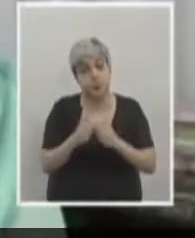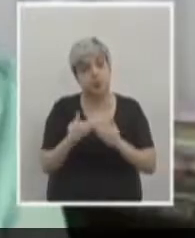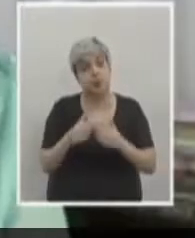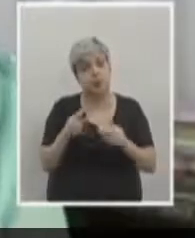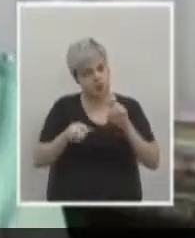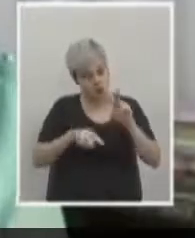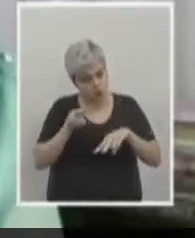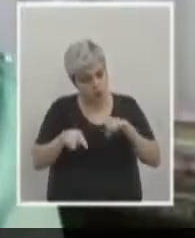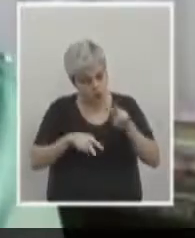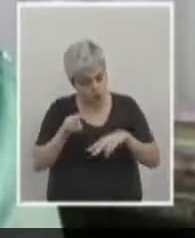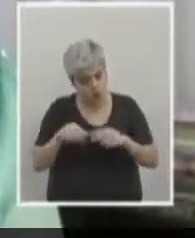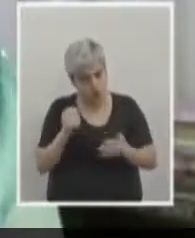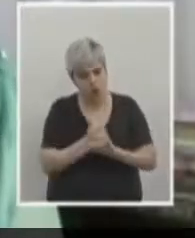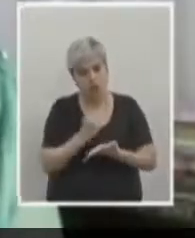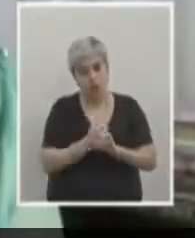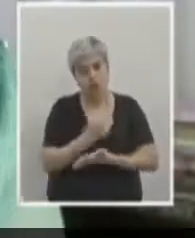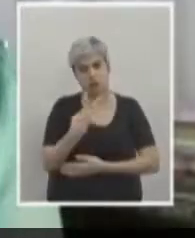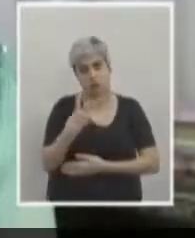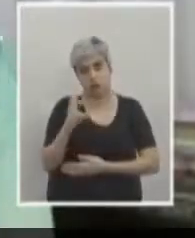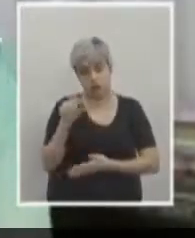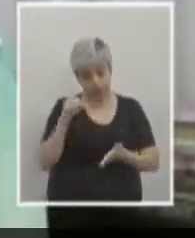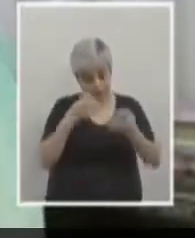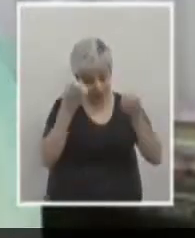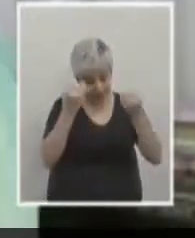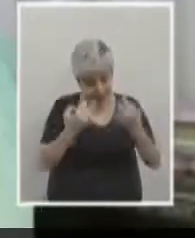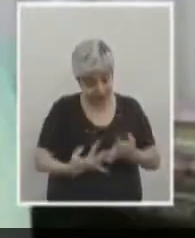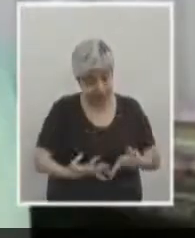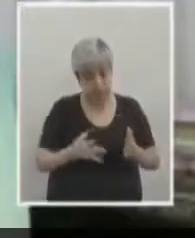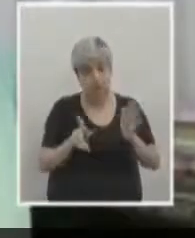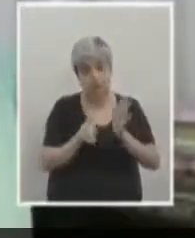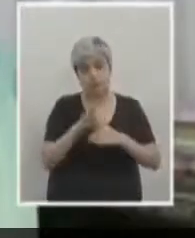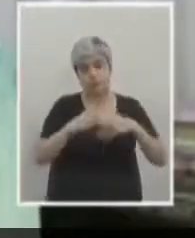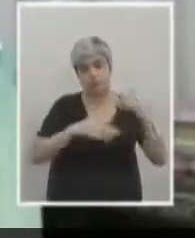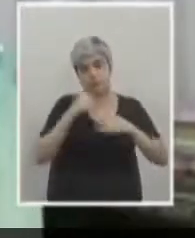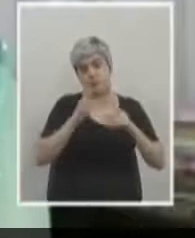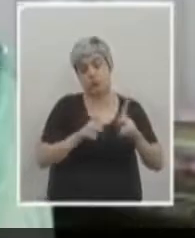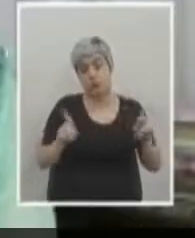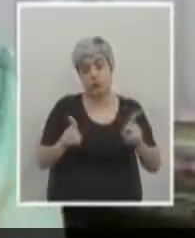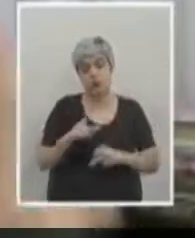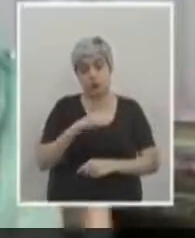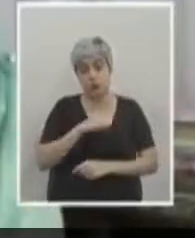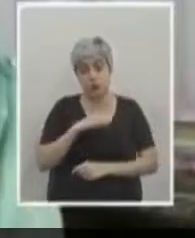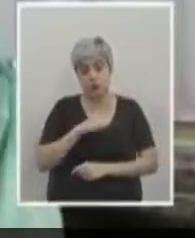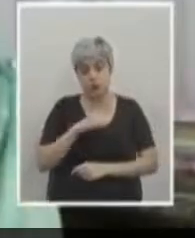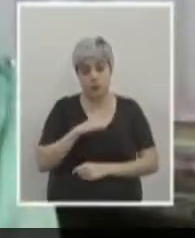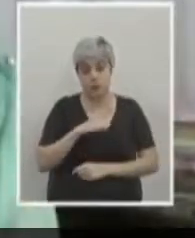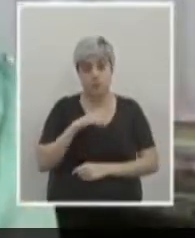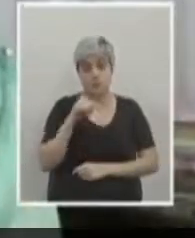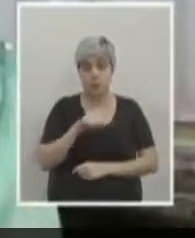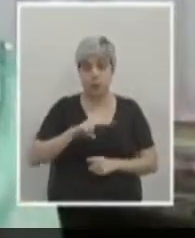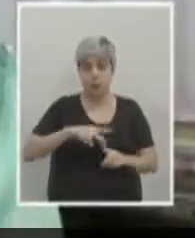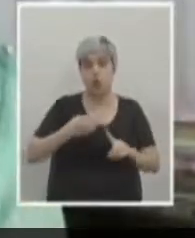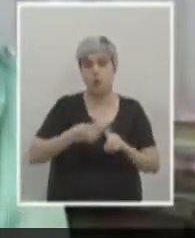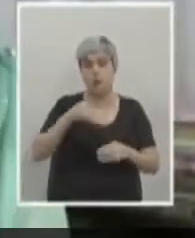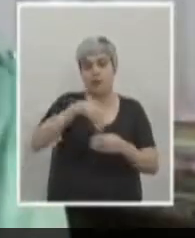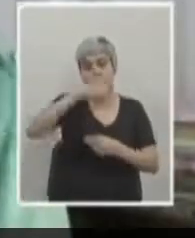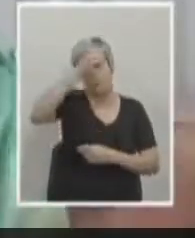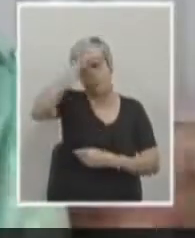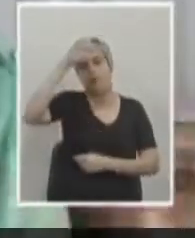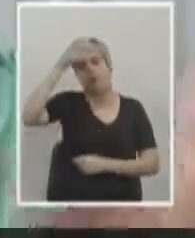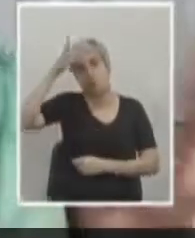esse artigo 35 da lei que institui os planos de carreira dos profissionais, né, chamado de dobra nas prefeituras, e que o Estado, né, esse